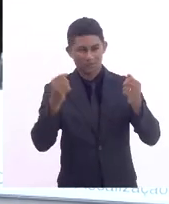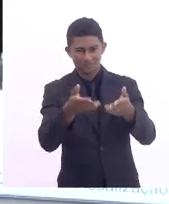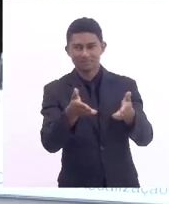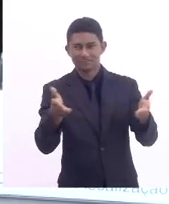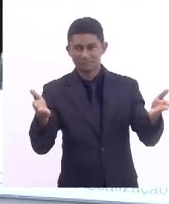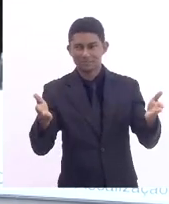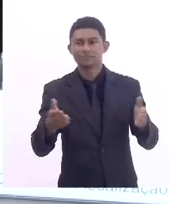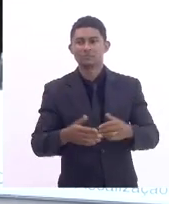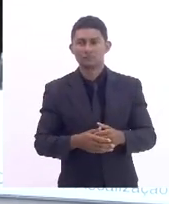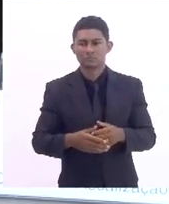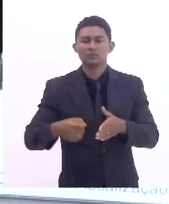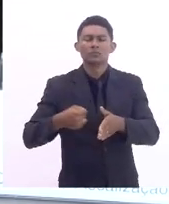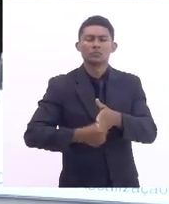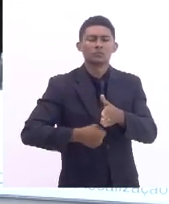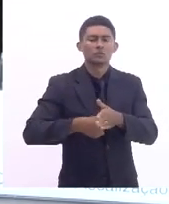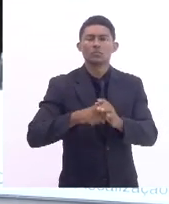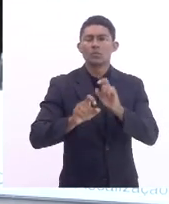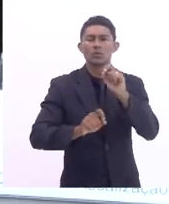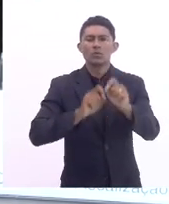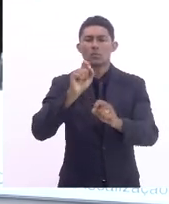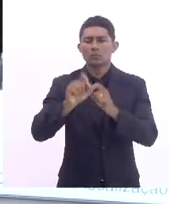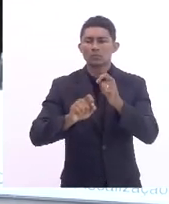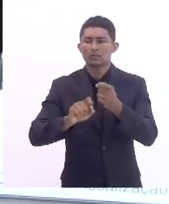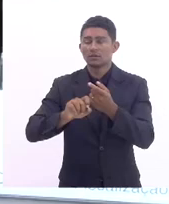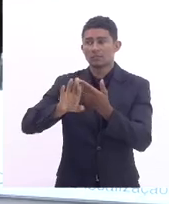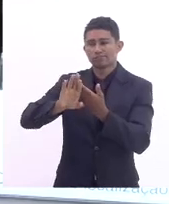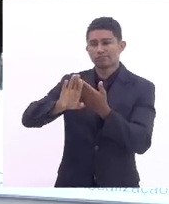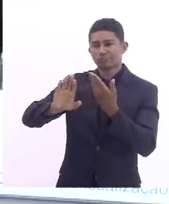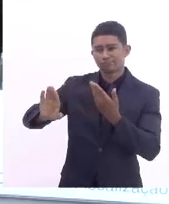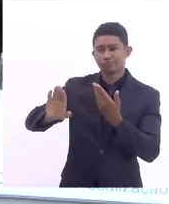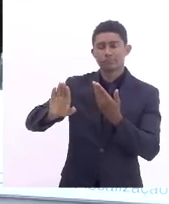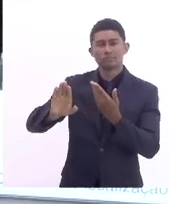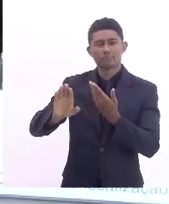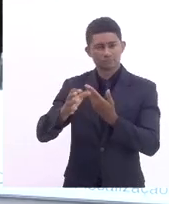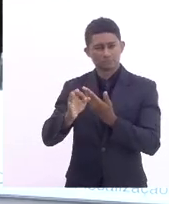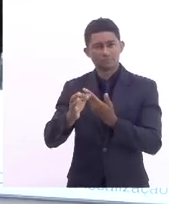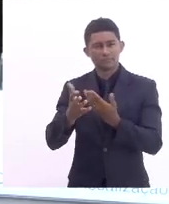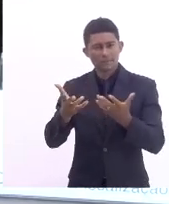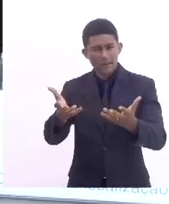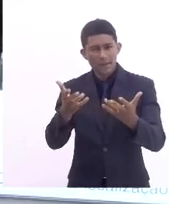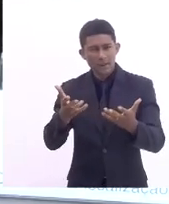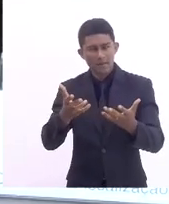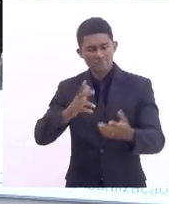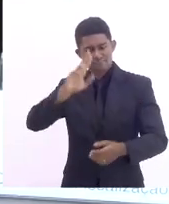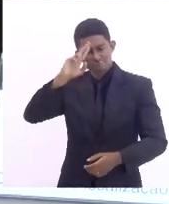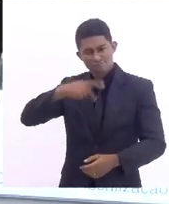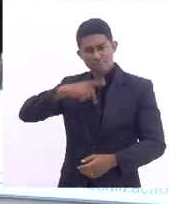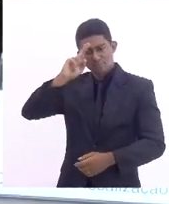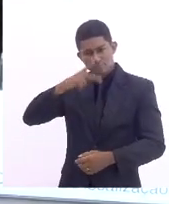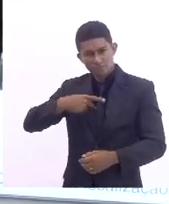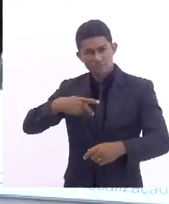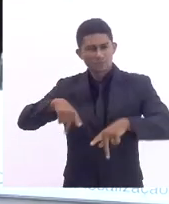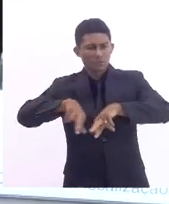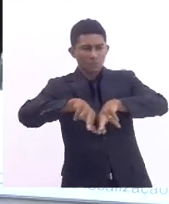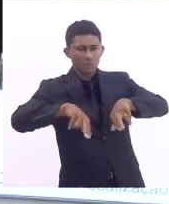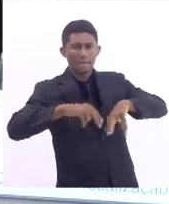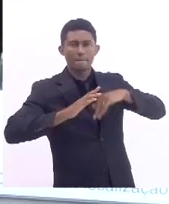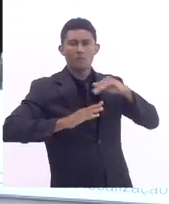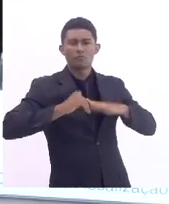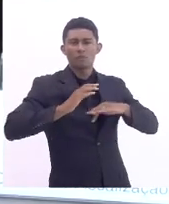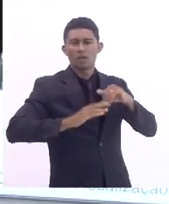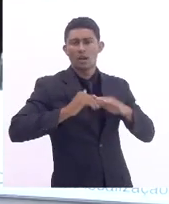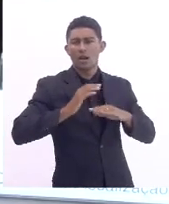pelo a emancipação para tomar os dias das suas atribuições profissionais